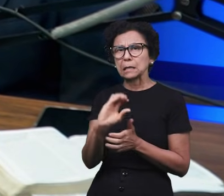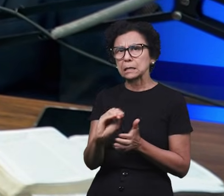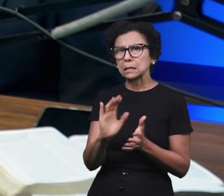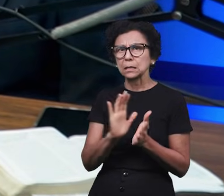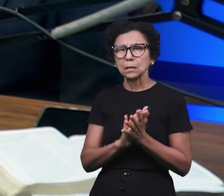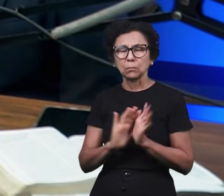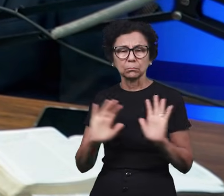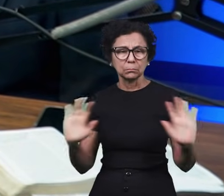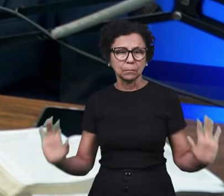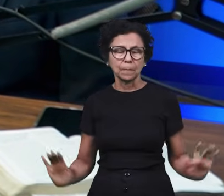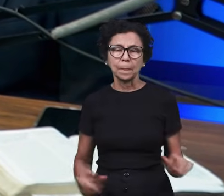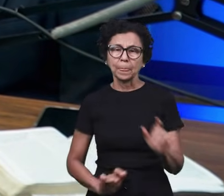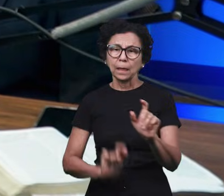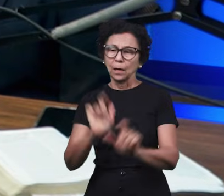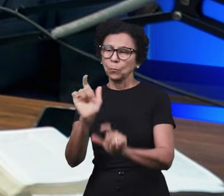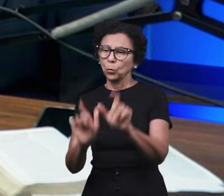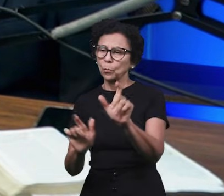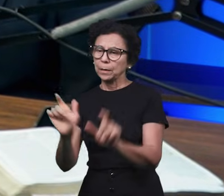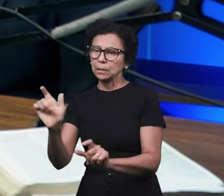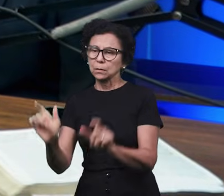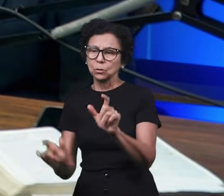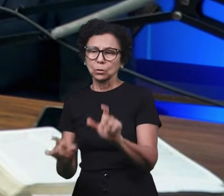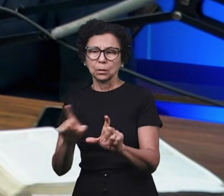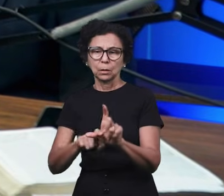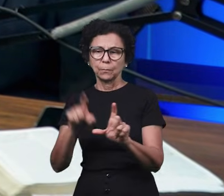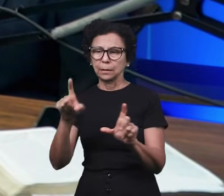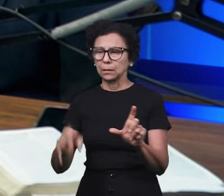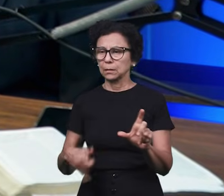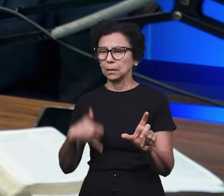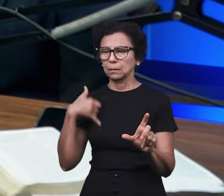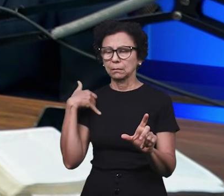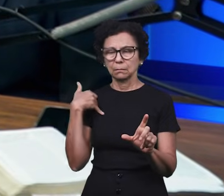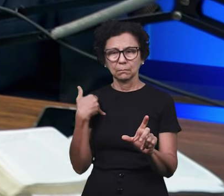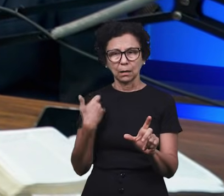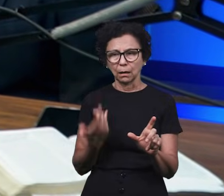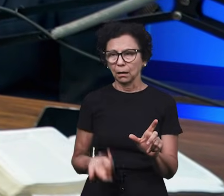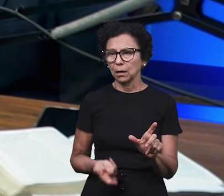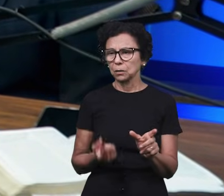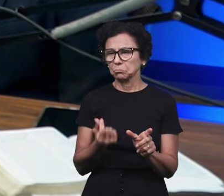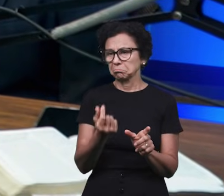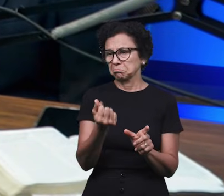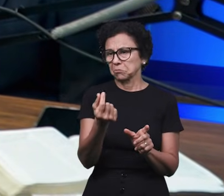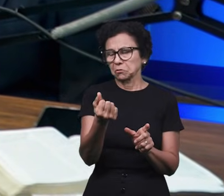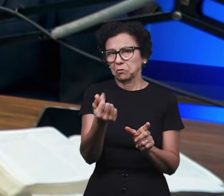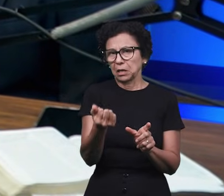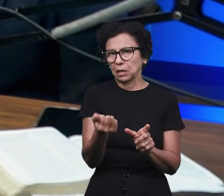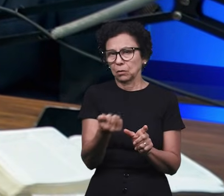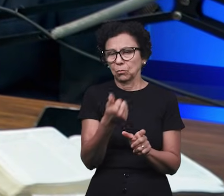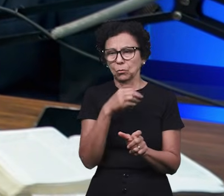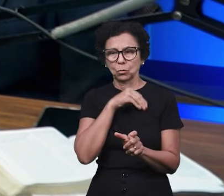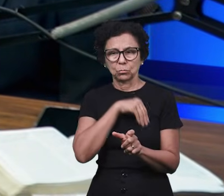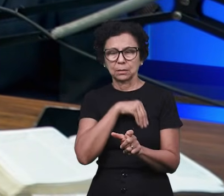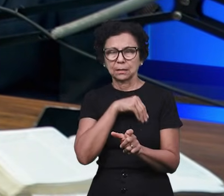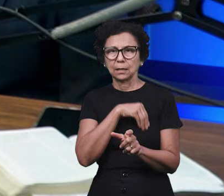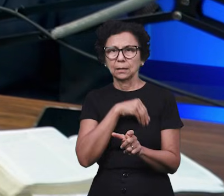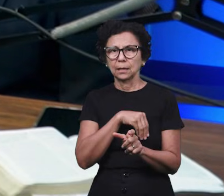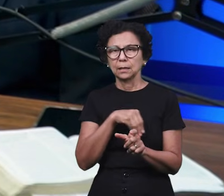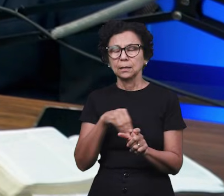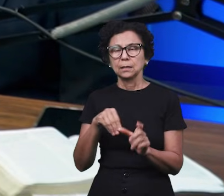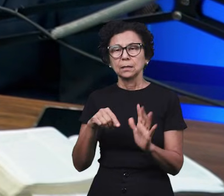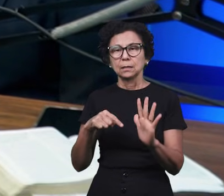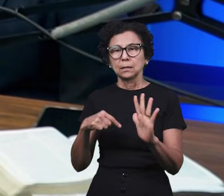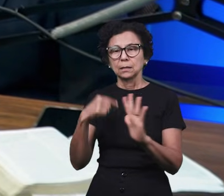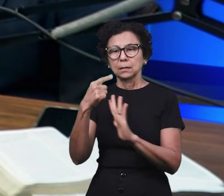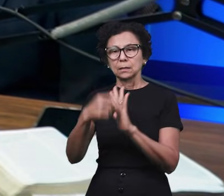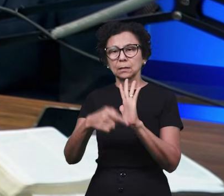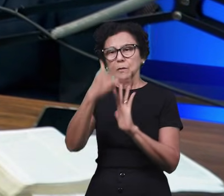quanto aquela pessoa produzia ou não, independente da idade, o imposto era cobrado. Então se você tinha na sua família 5 pessoas,